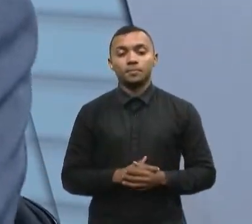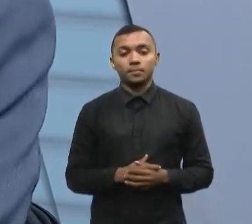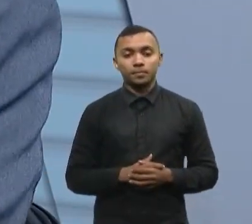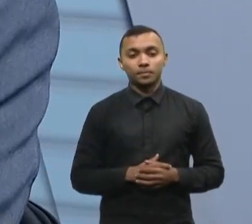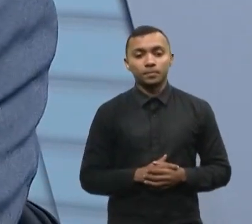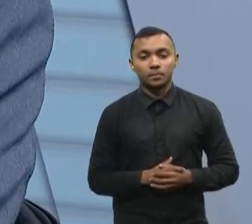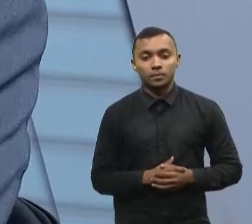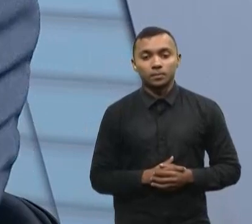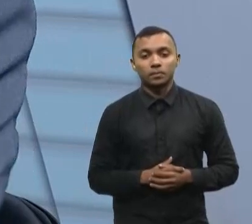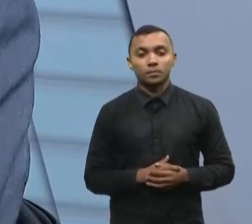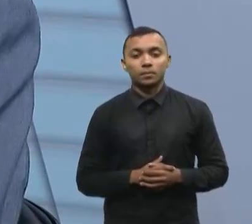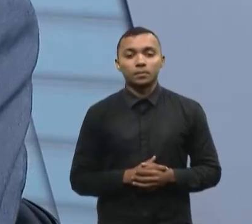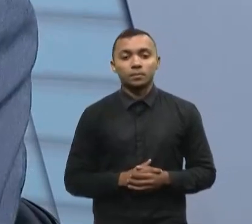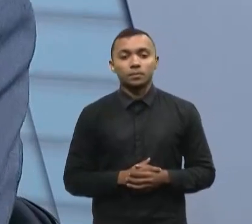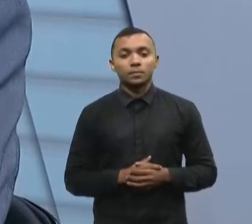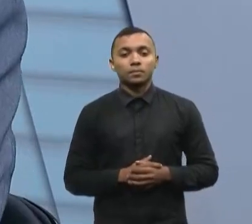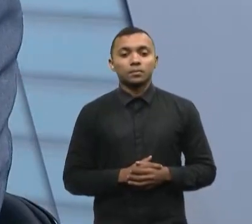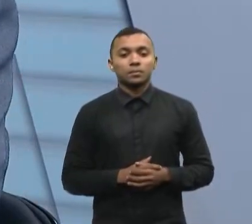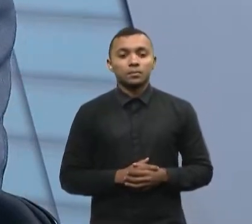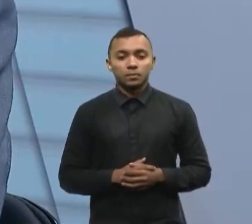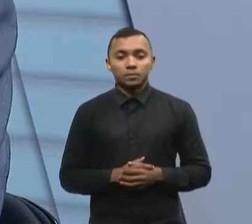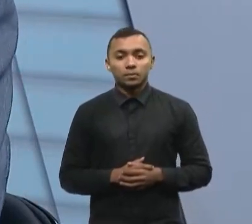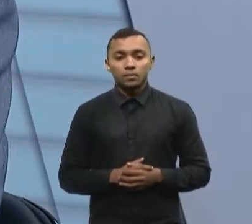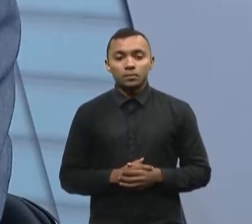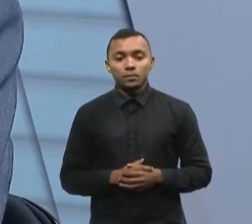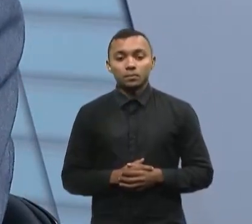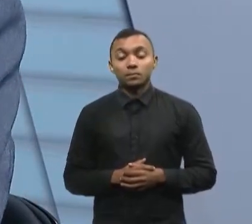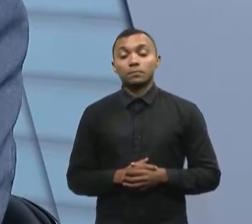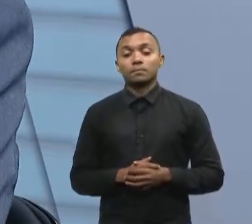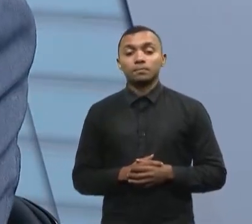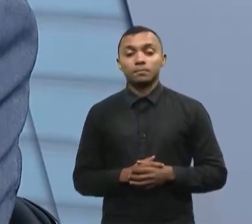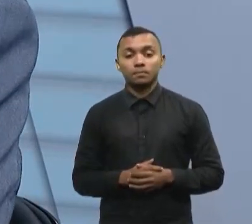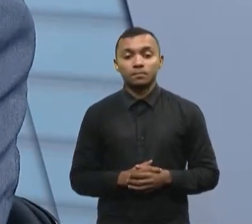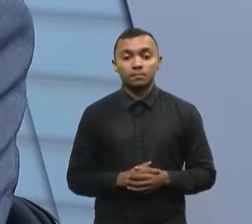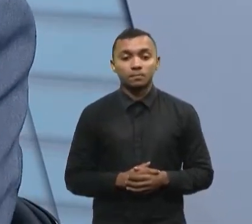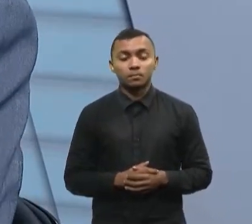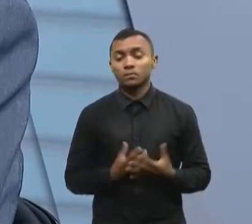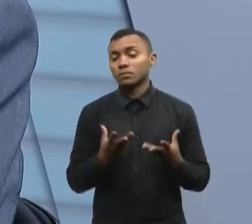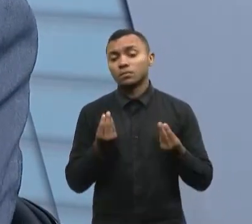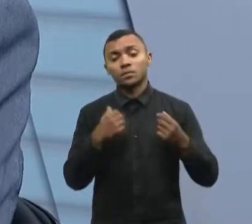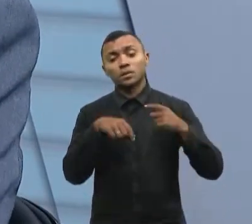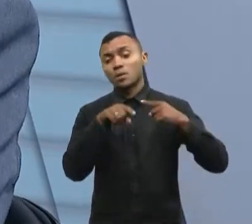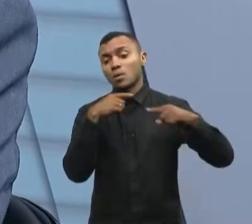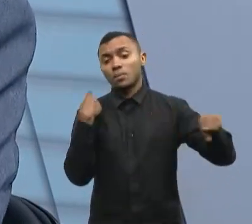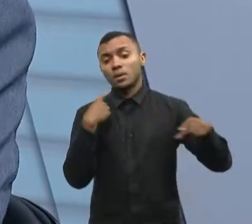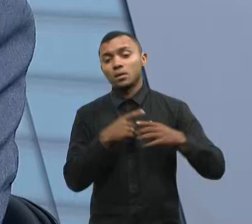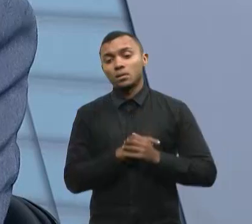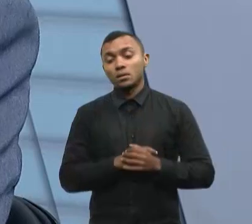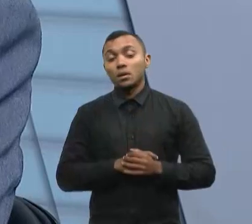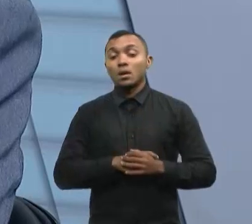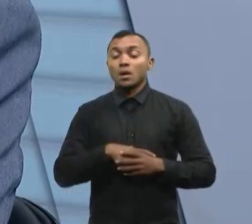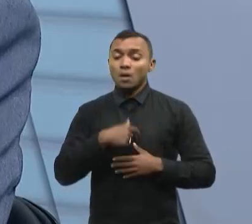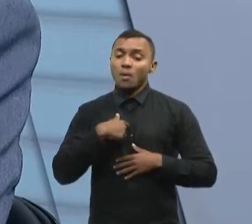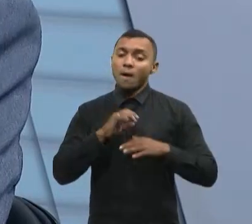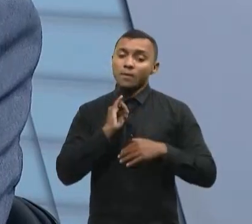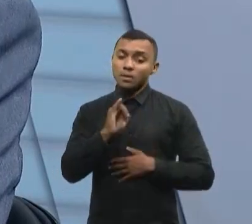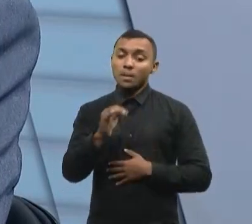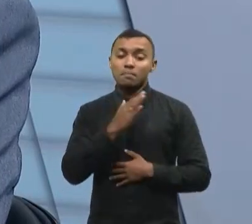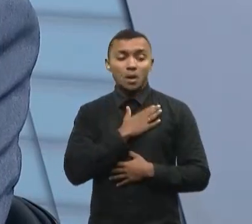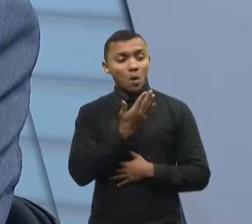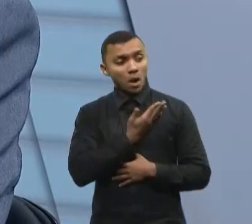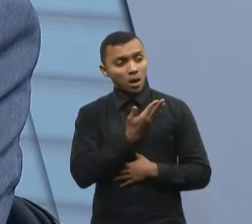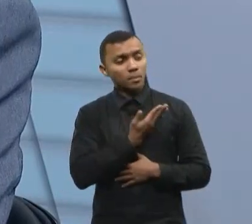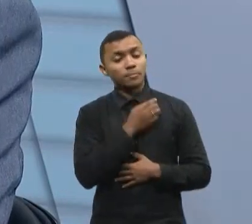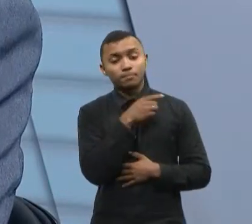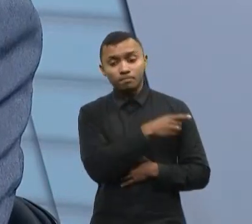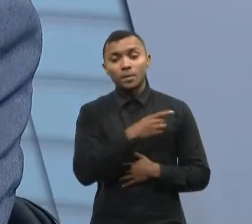Mas a gente estava dizendo aqui no intervalo, os nossos ouvintes não estavam ouvindo, mas a conta não bate, né? Infelizmente. Eu estava falando aqui que eu tenho um amigo meu que tem